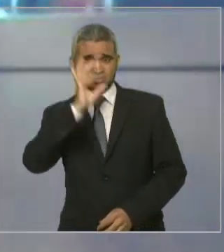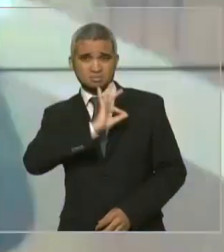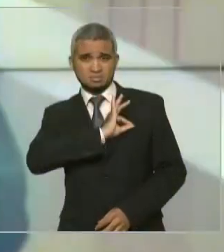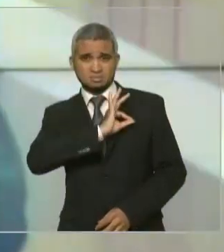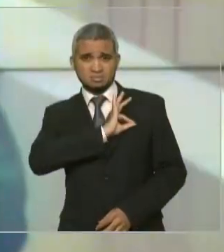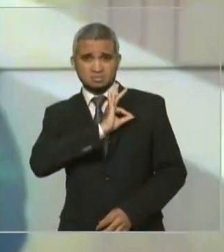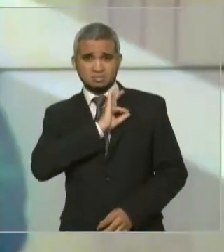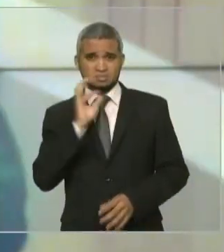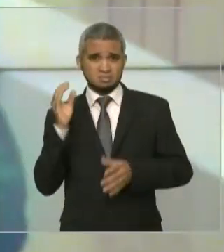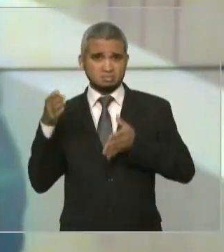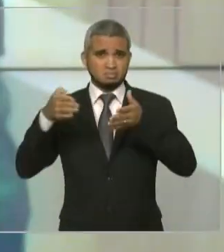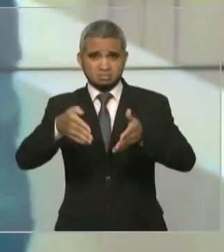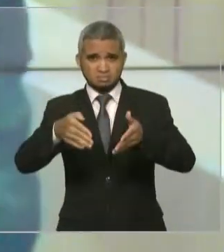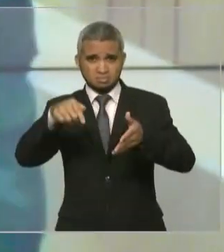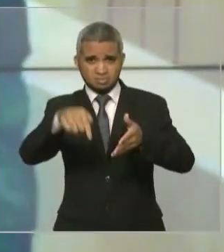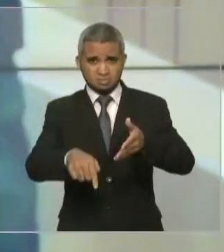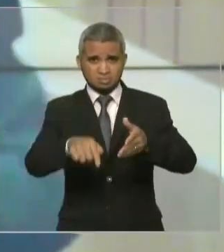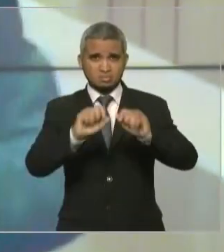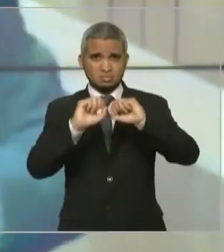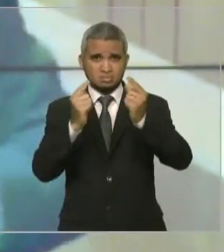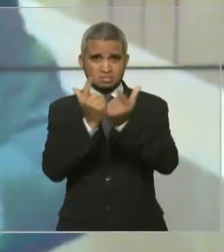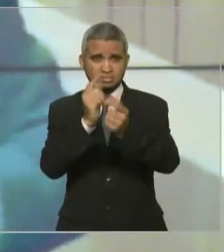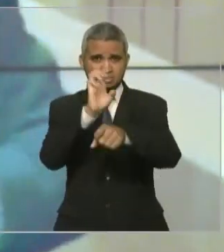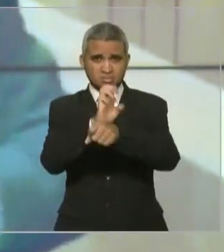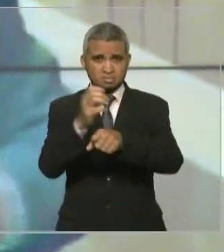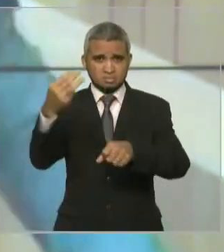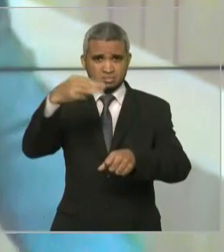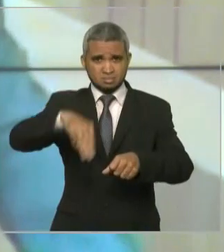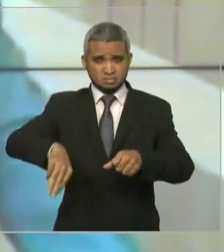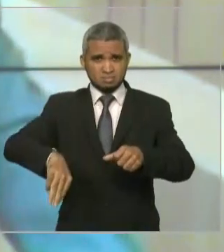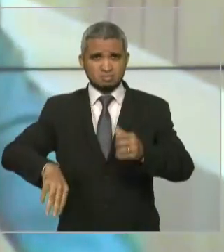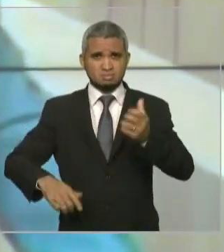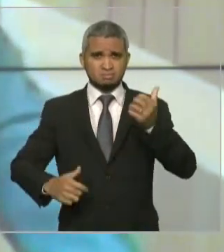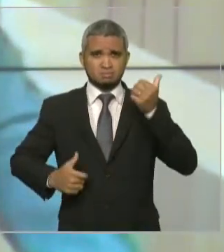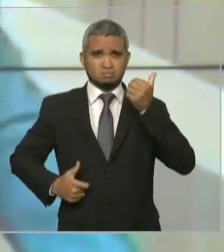baionetas preparadas como se estivessem querendo nos coagir,